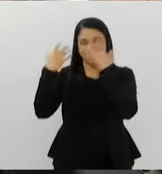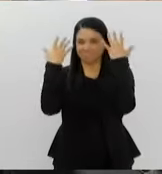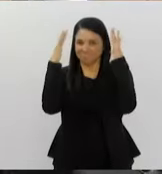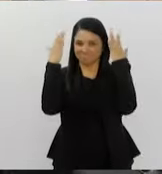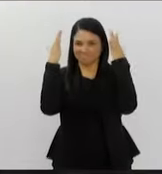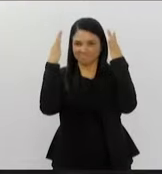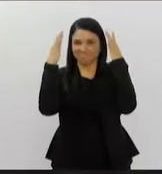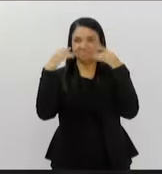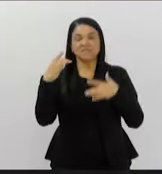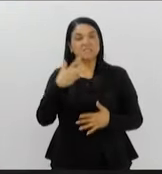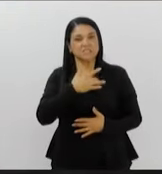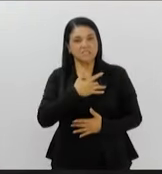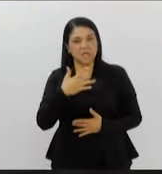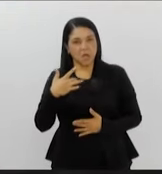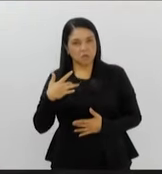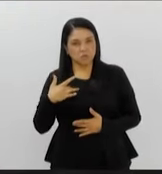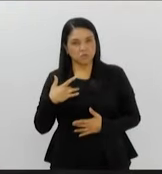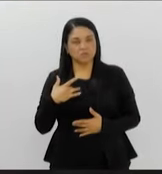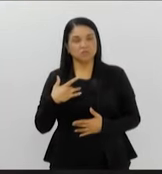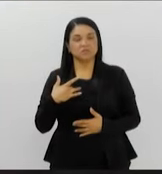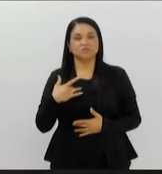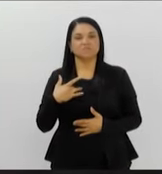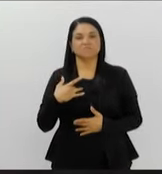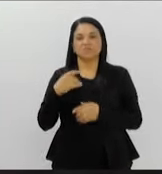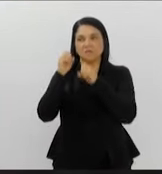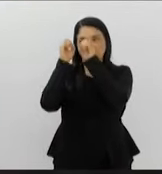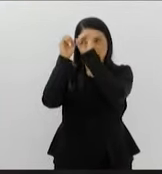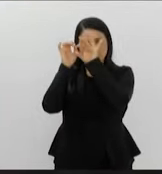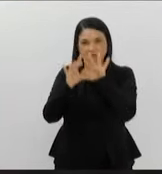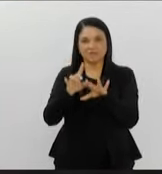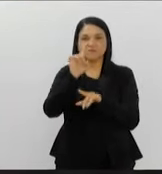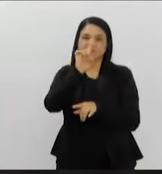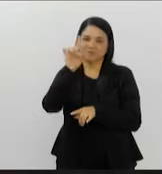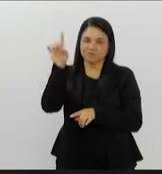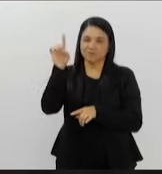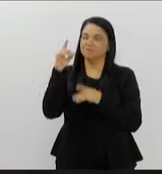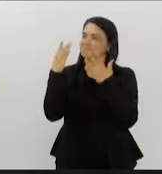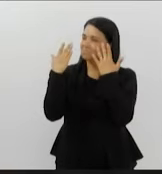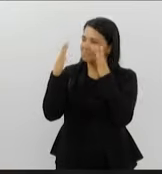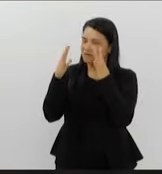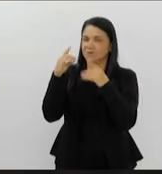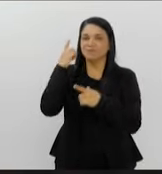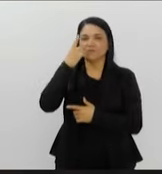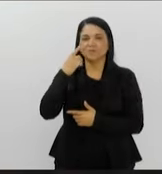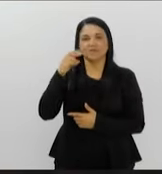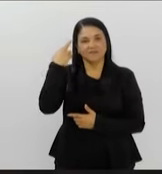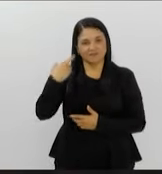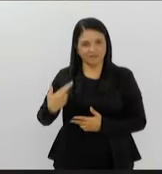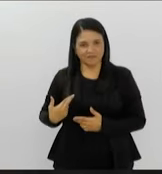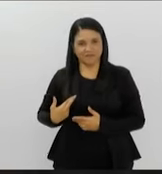Ela chegou com saúde, com certeza, com toda a bênção do Papai do Céu. Parabéns, Renata. Aproveite.